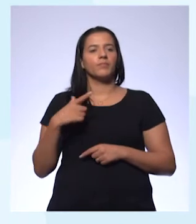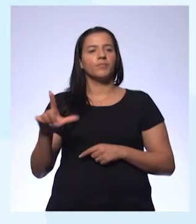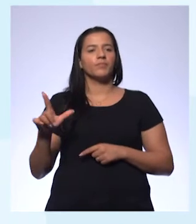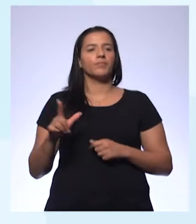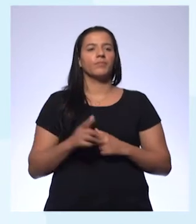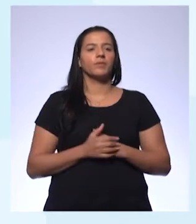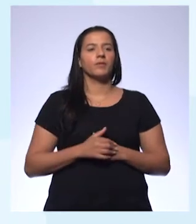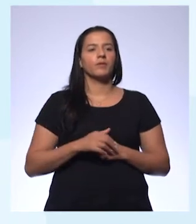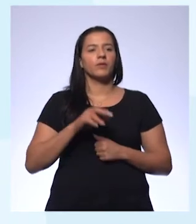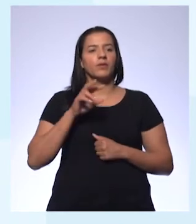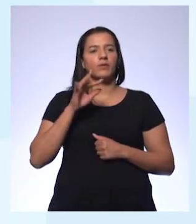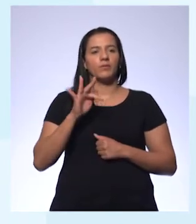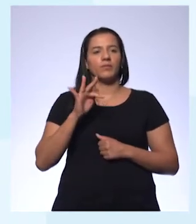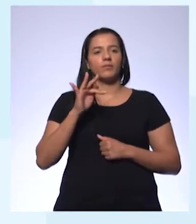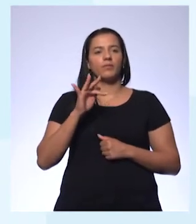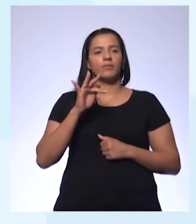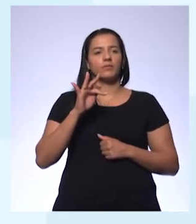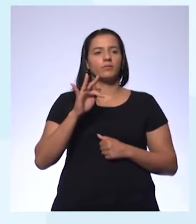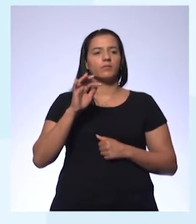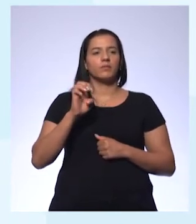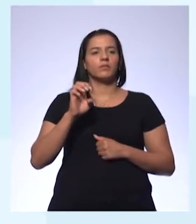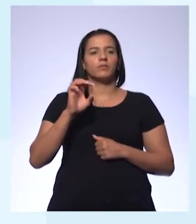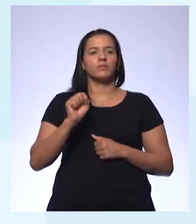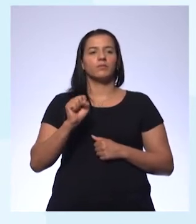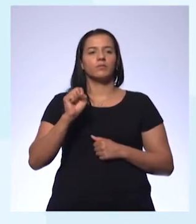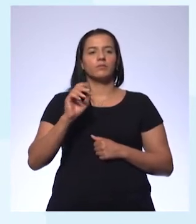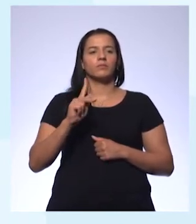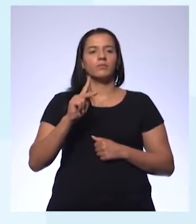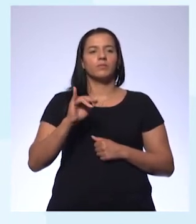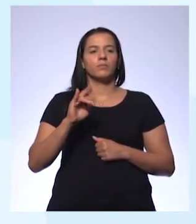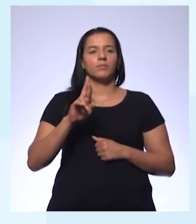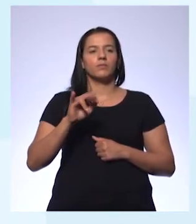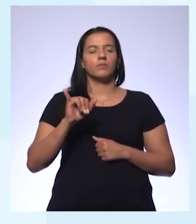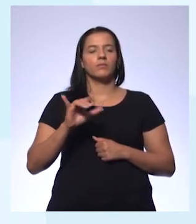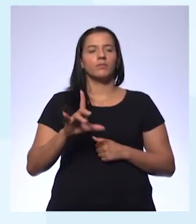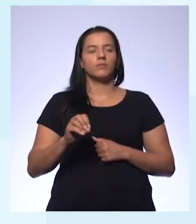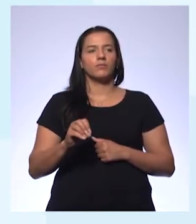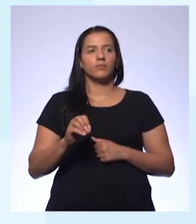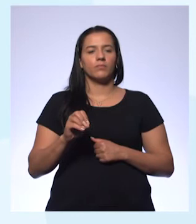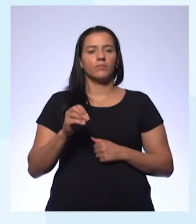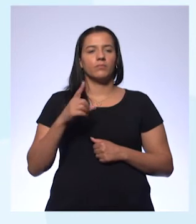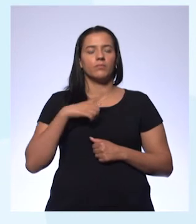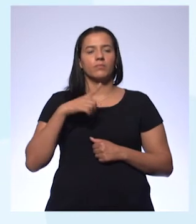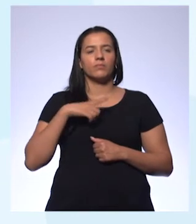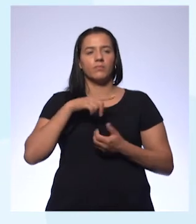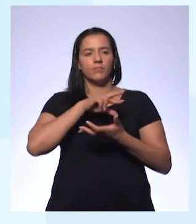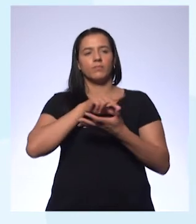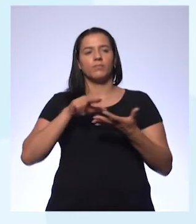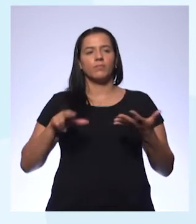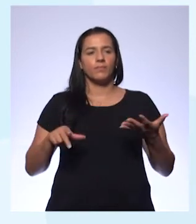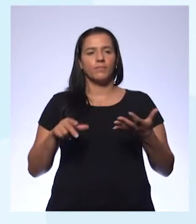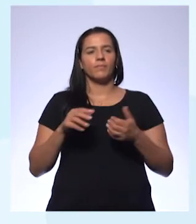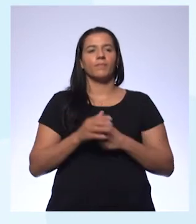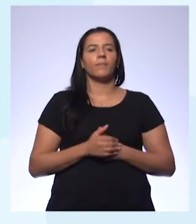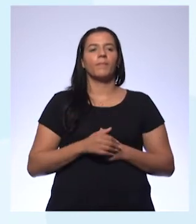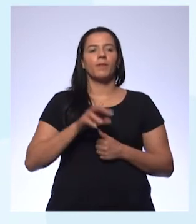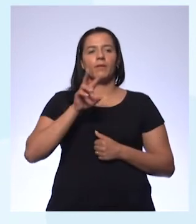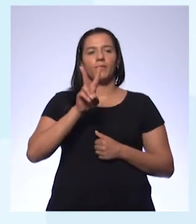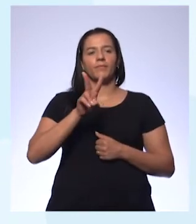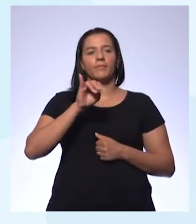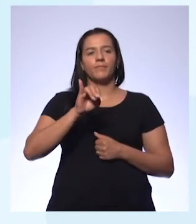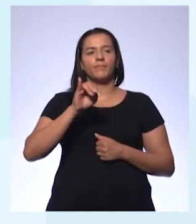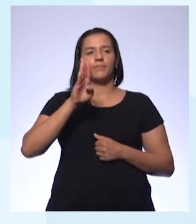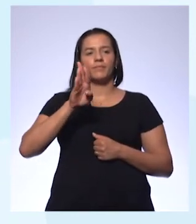amontoadozinho e chamar estafilococcus. A gente tem o bacilo, os streptobacilos, a gente tem o vibrião,